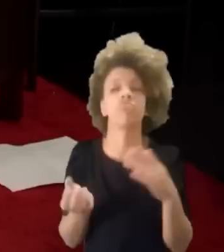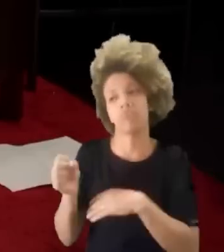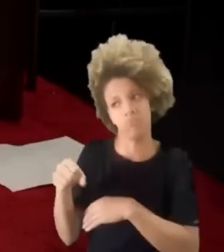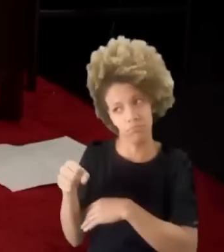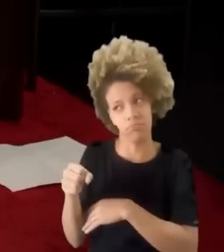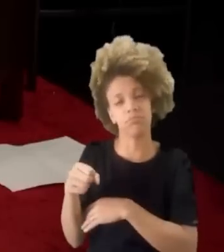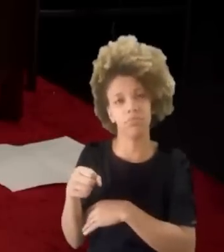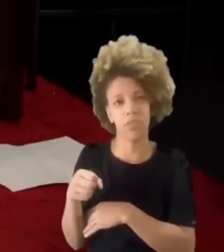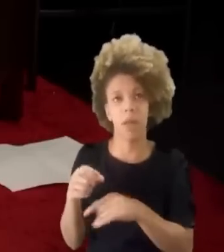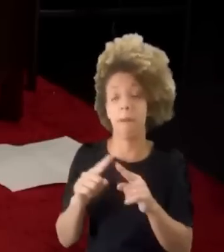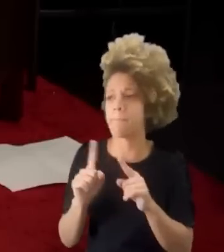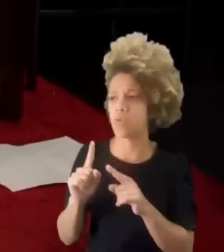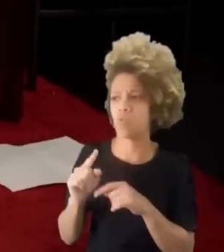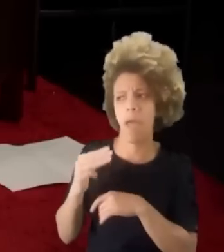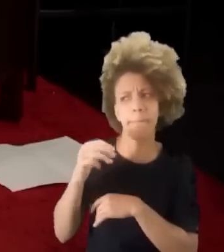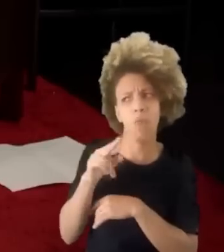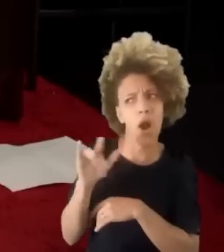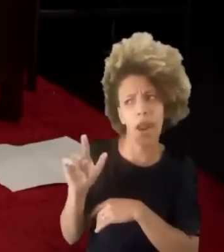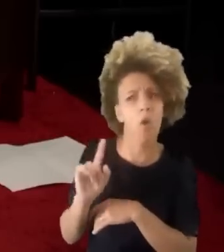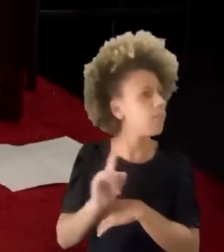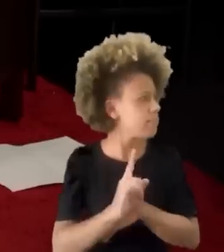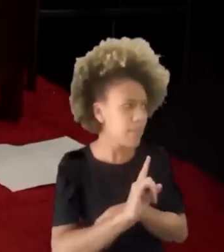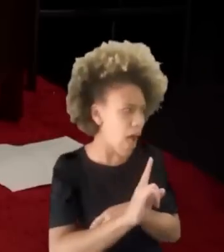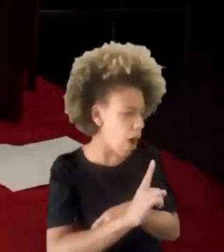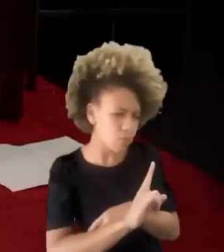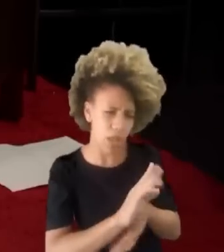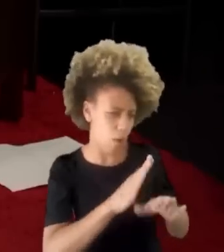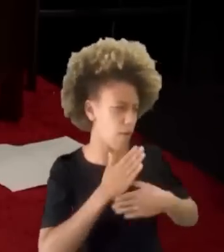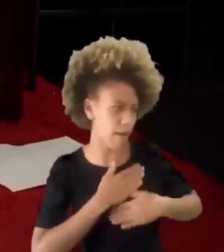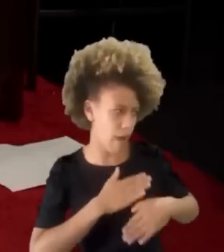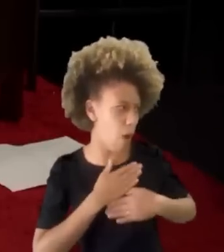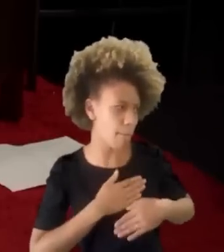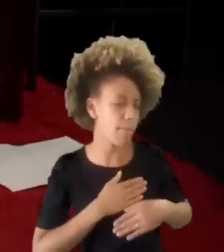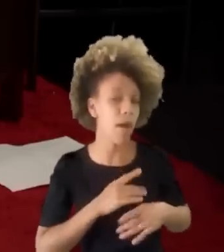existe e não querendo ser moralista aqui entendeu